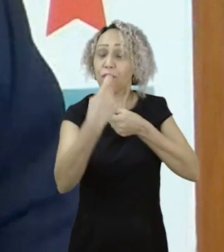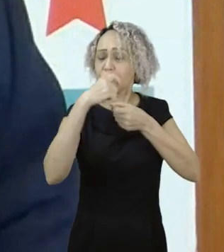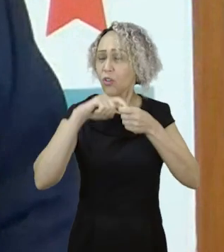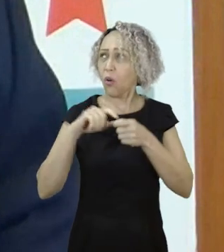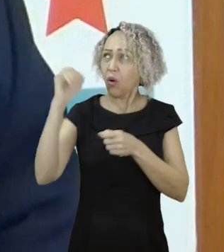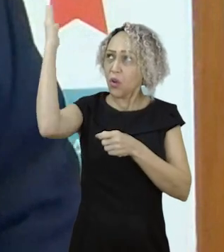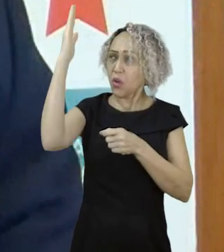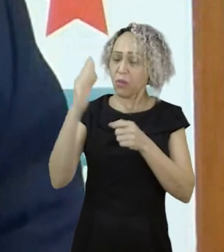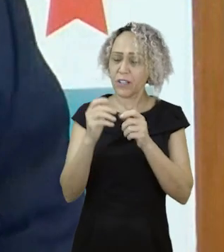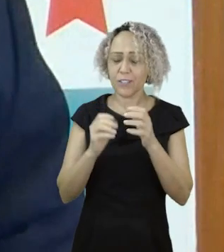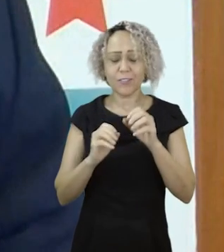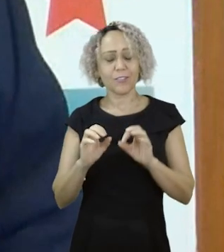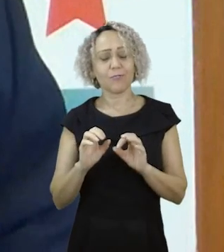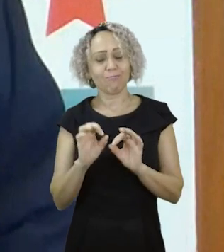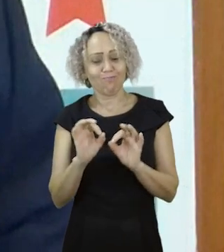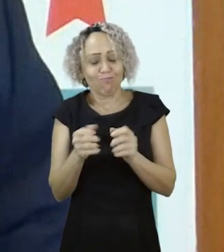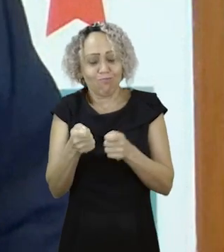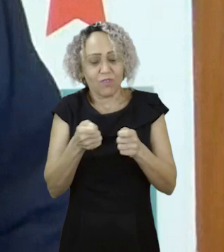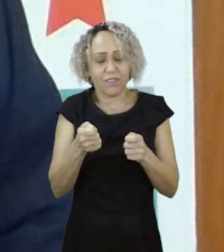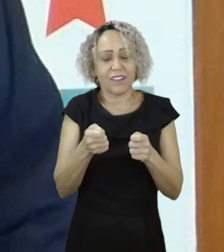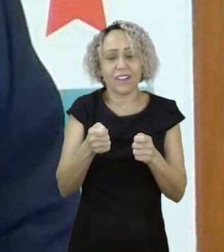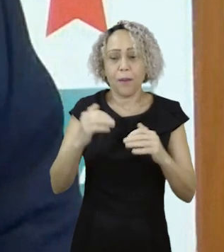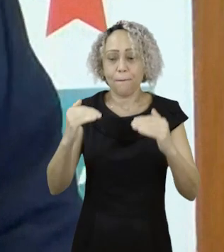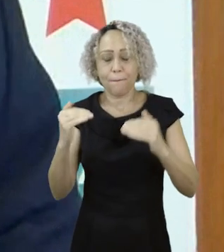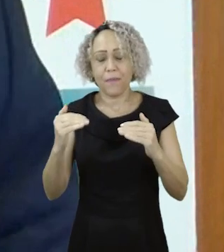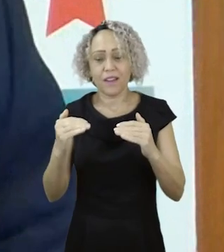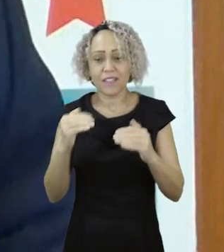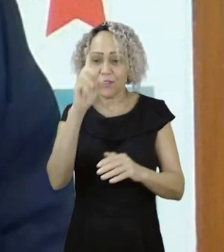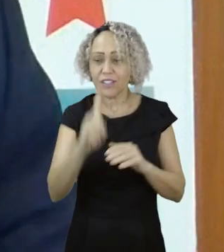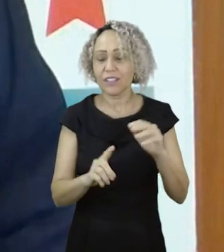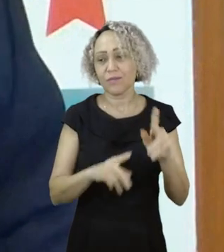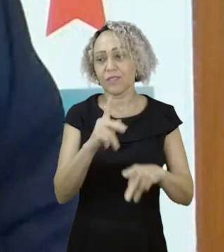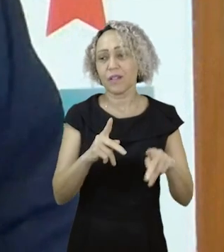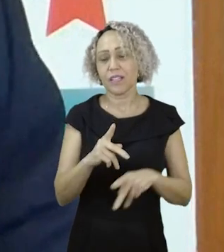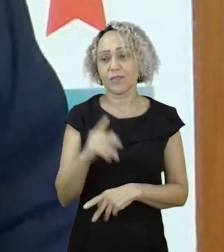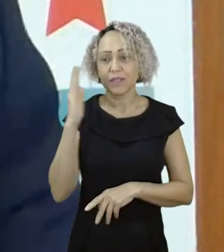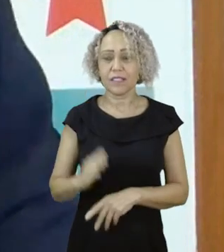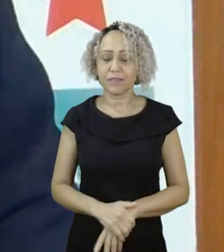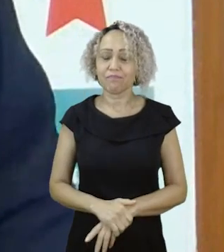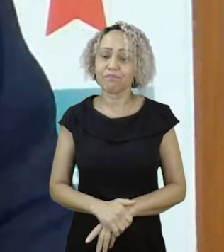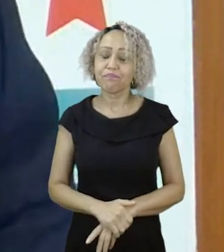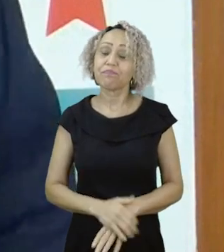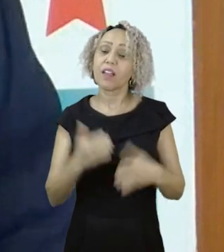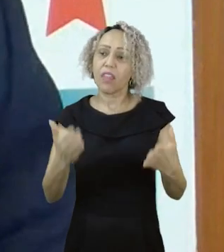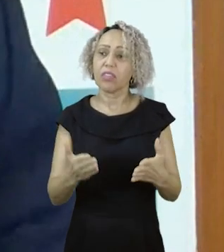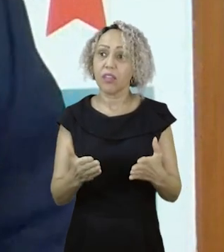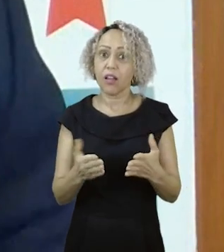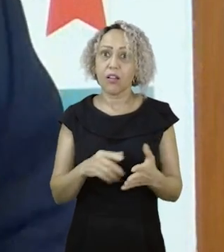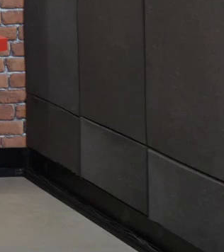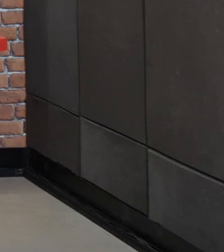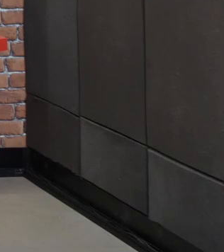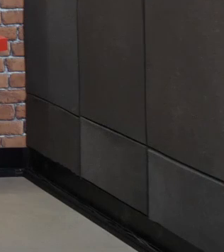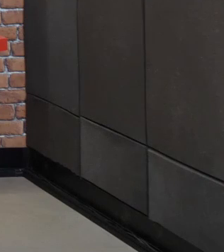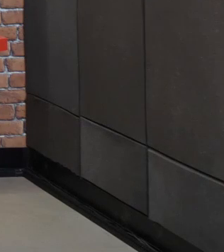Lula e o retorno da estabilidade institucional e os direitos do povo trabalhador e do